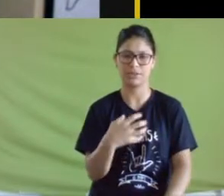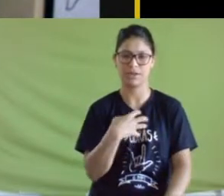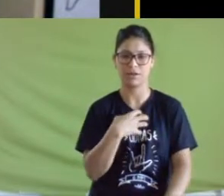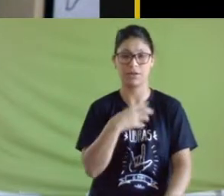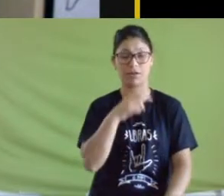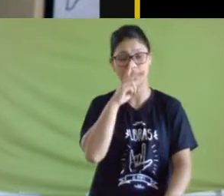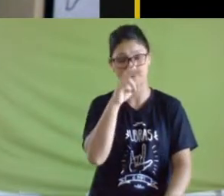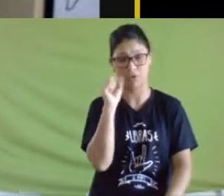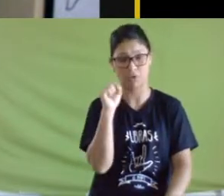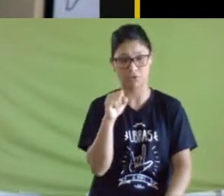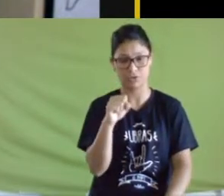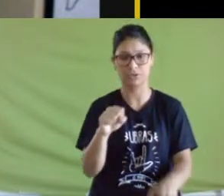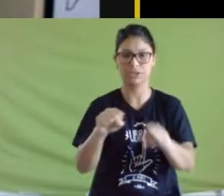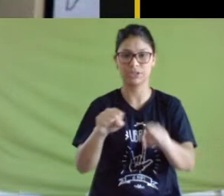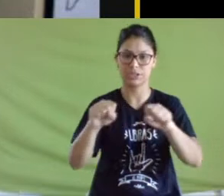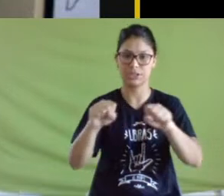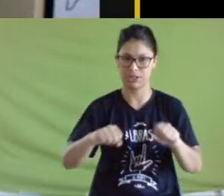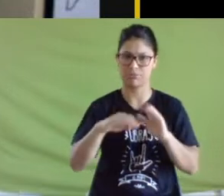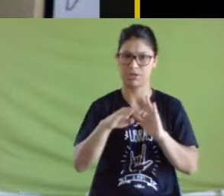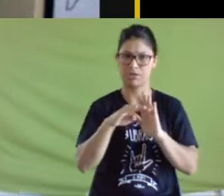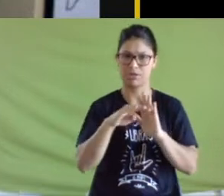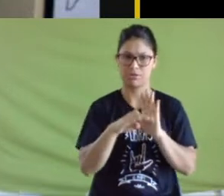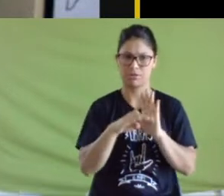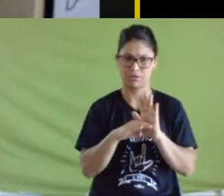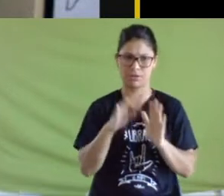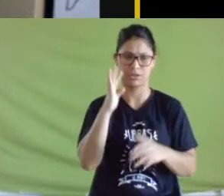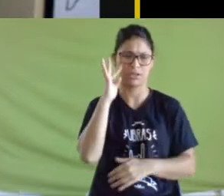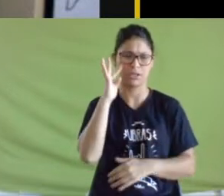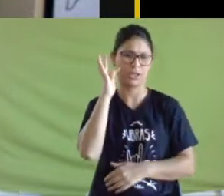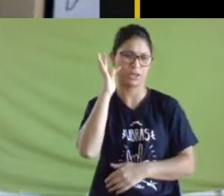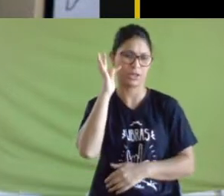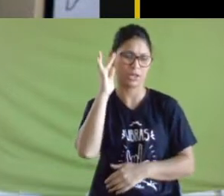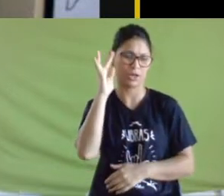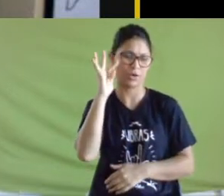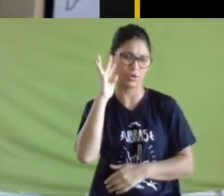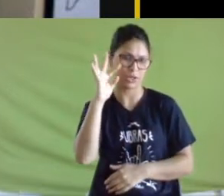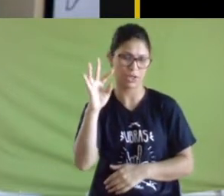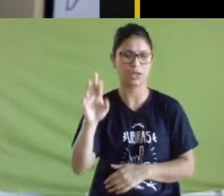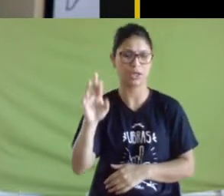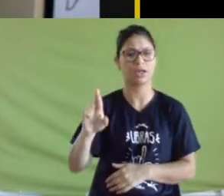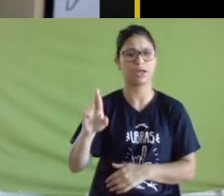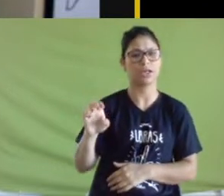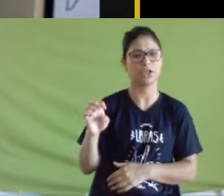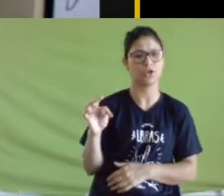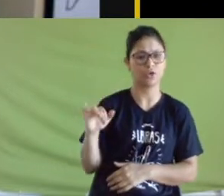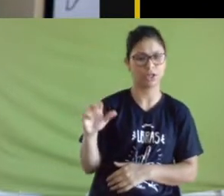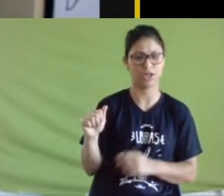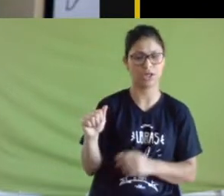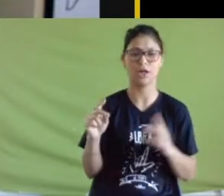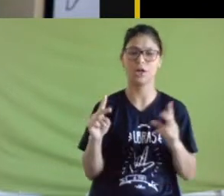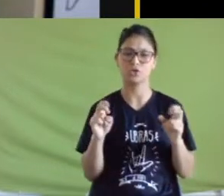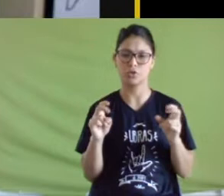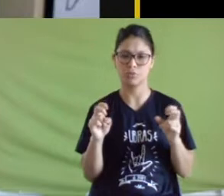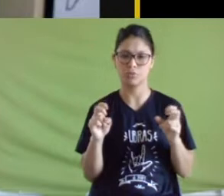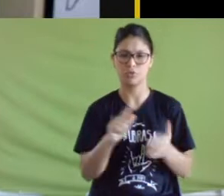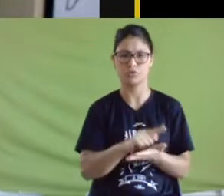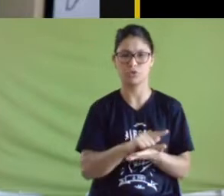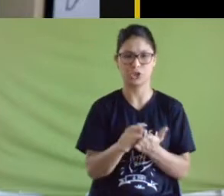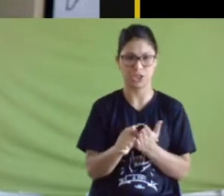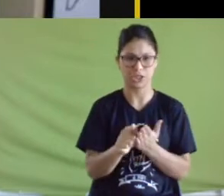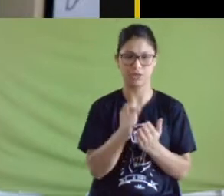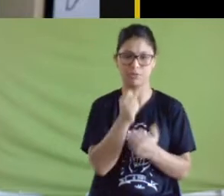fortíssima sistematização teórica, retórica, sobre o gênero